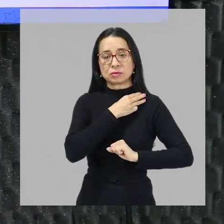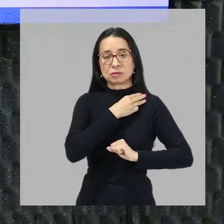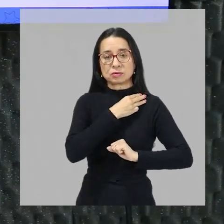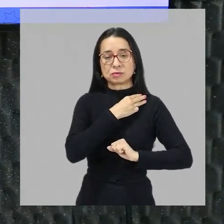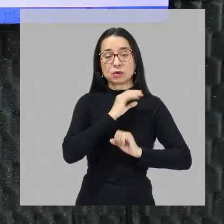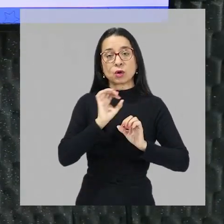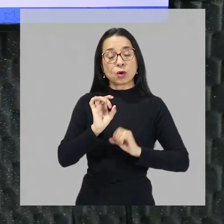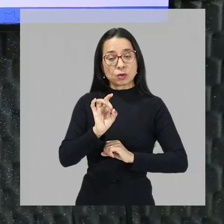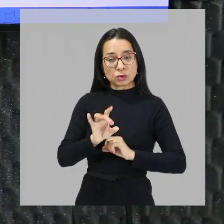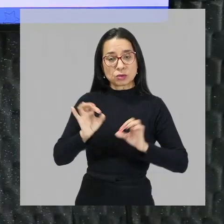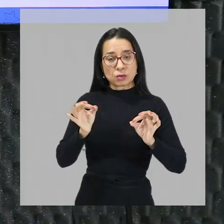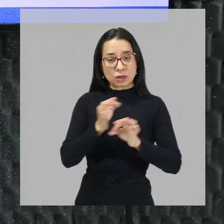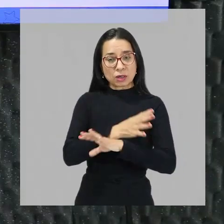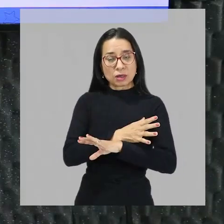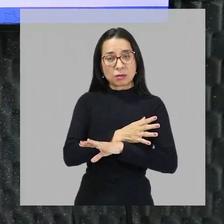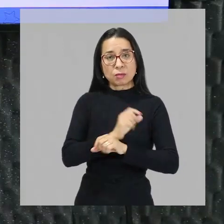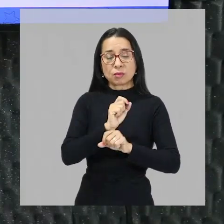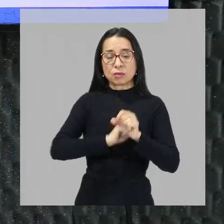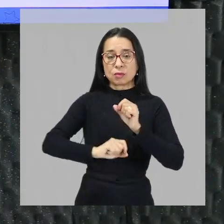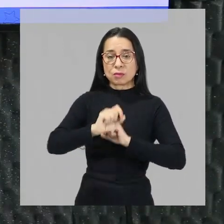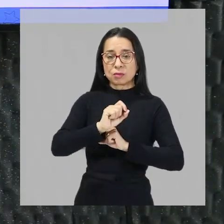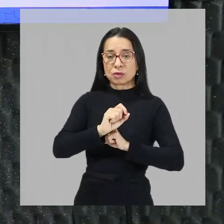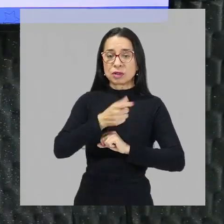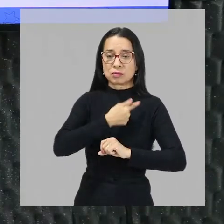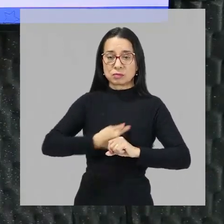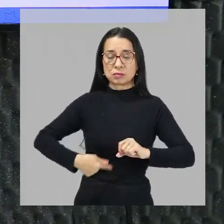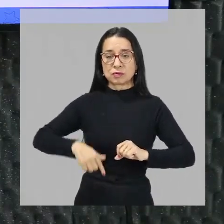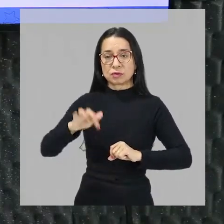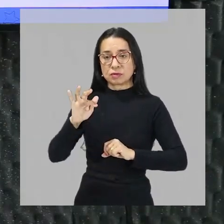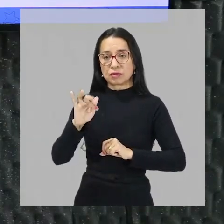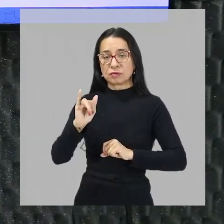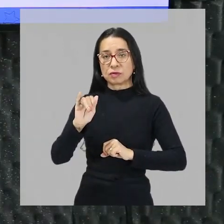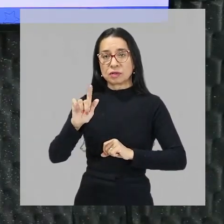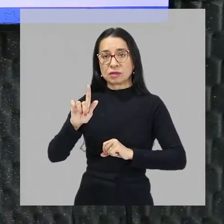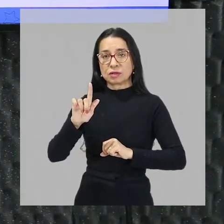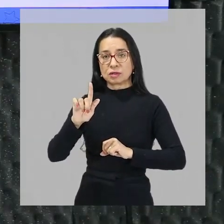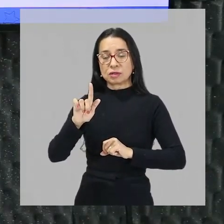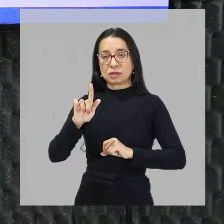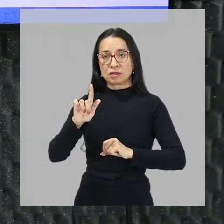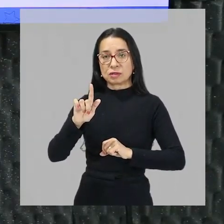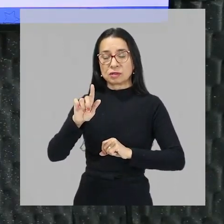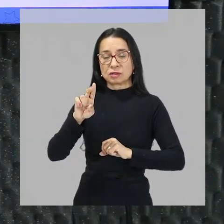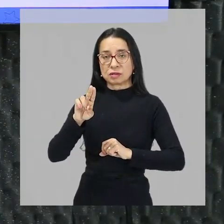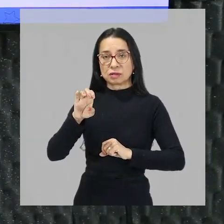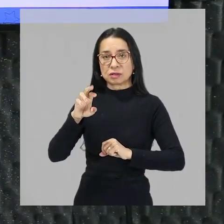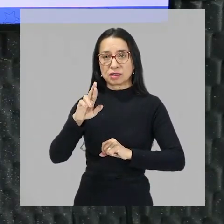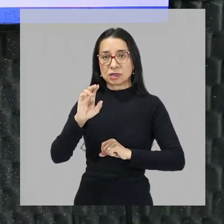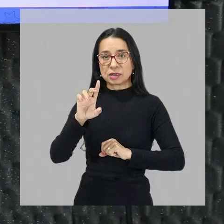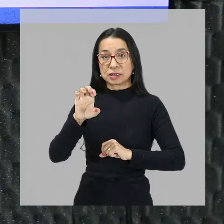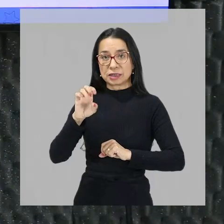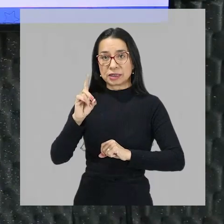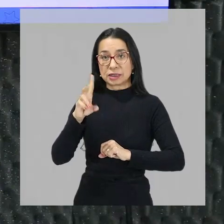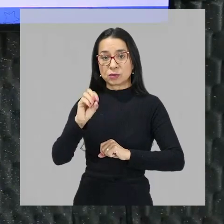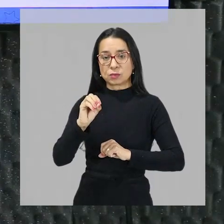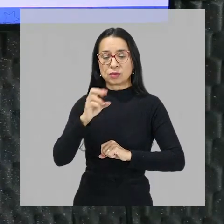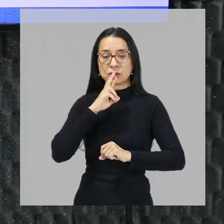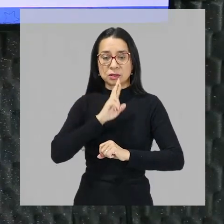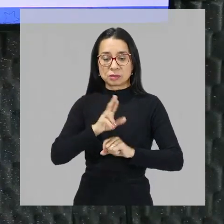Figueiredo. Então nós temos aqui presença de políticos com trajetórias no regime autoritário. Resposta à letra C de